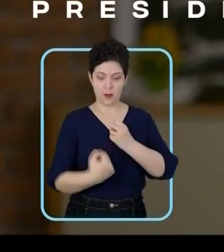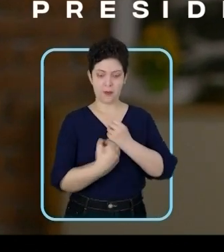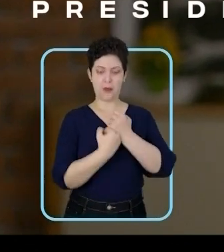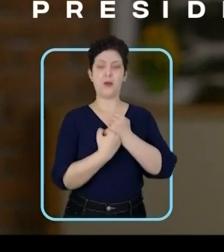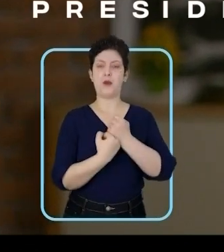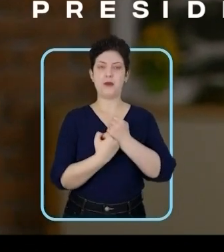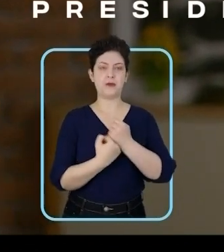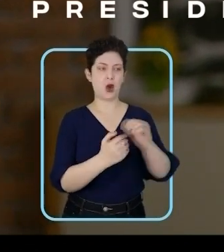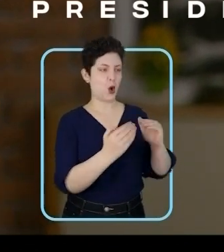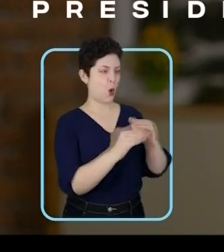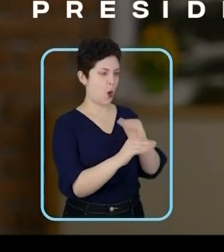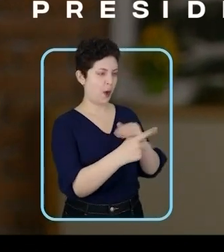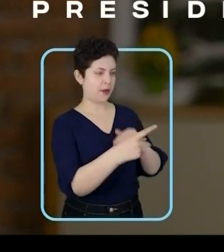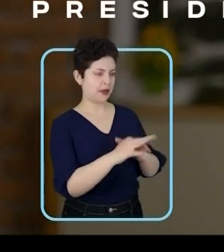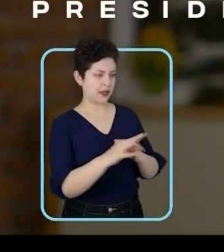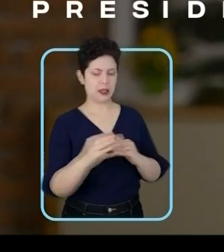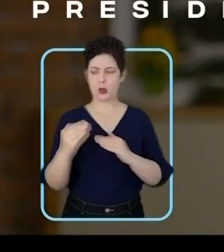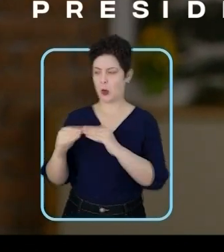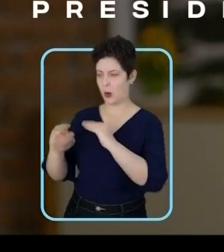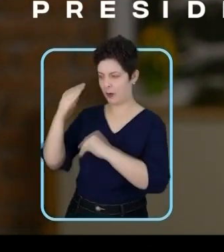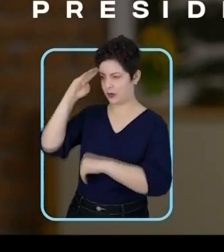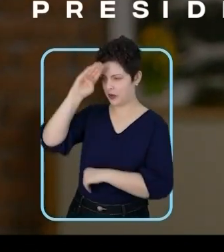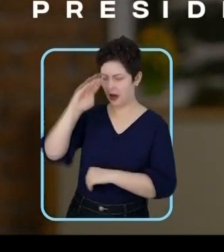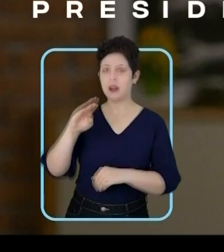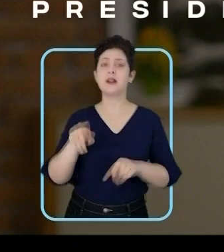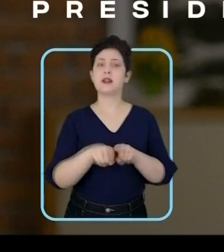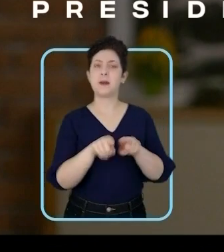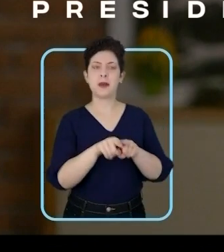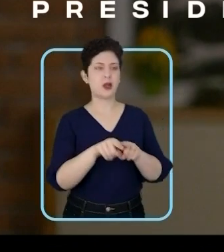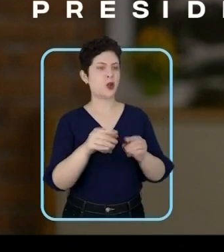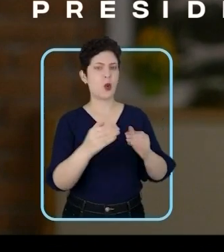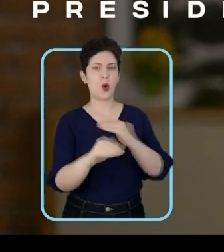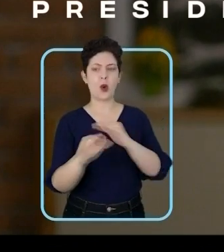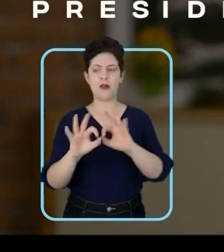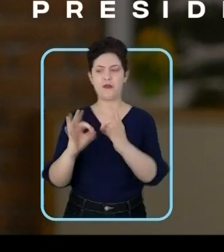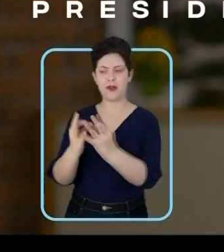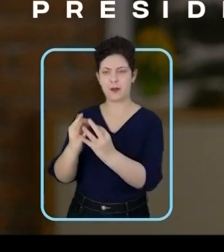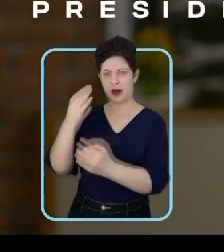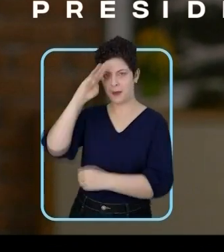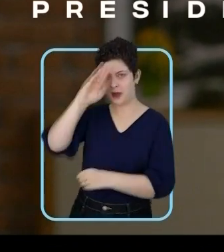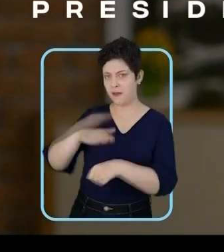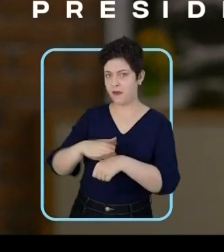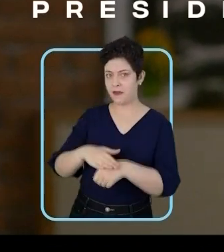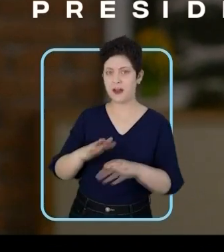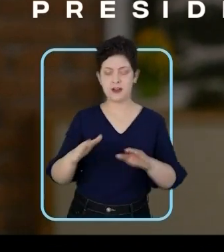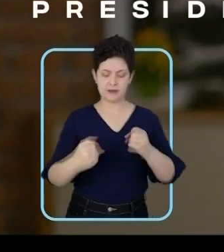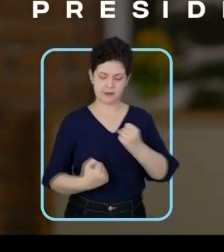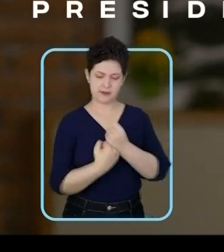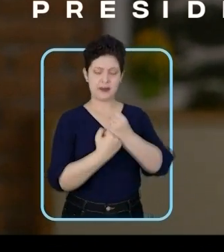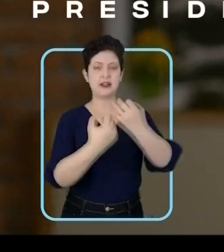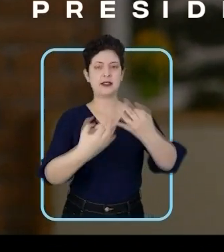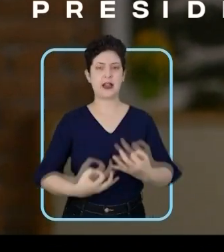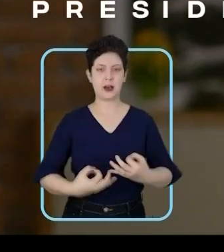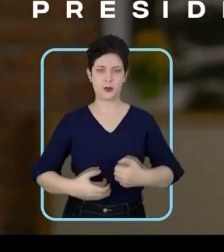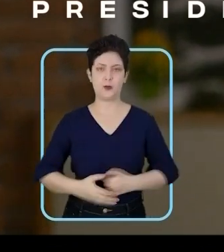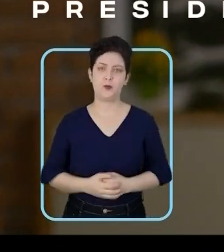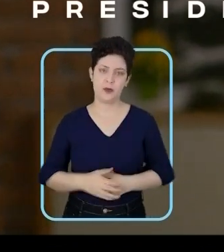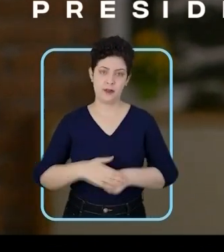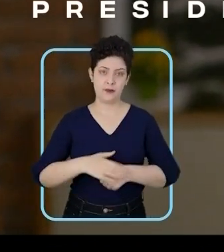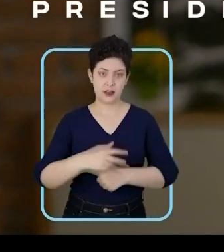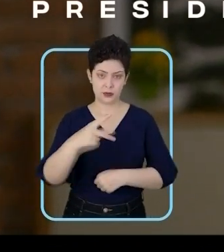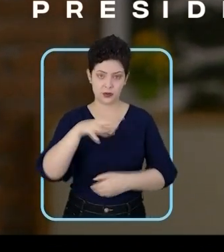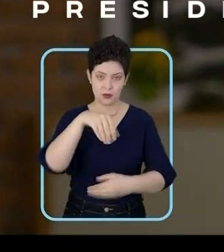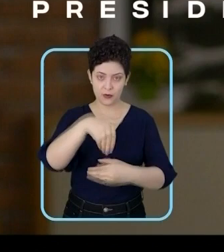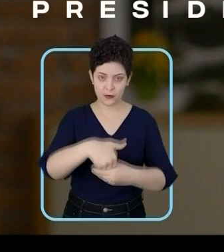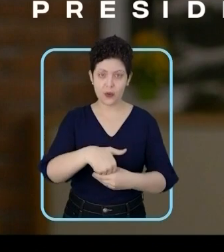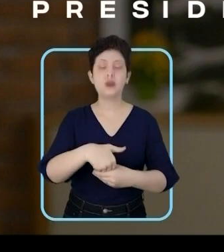eu, não aprova o que o PT e o Lula fizeram e também não aprova o que a família Bolsonaro fez, fique ao lado do que é certo